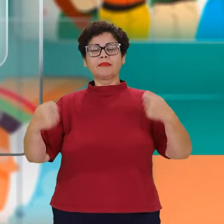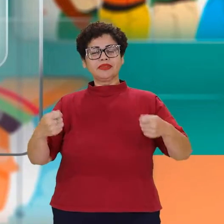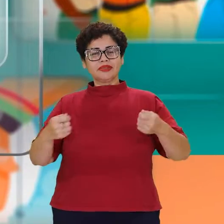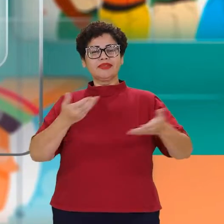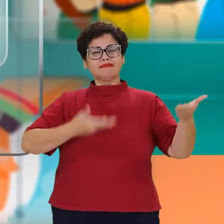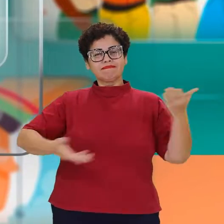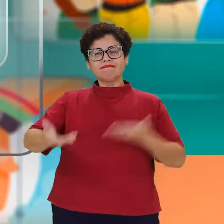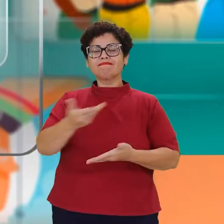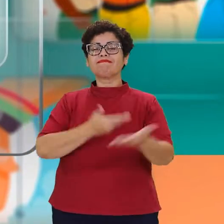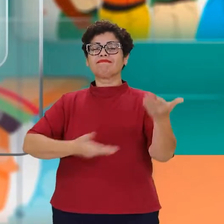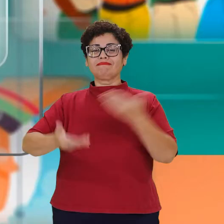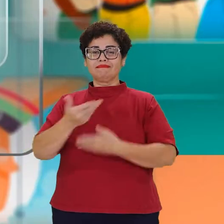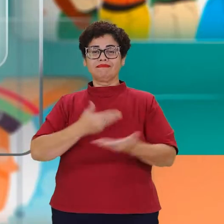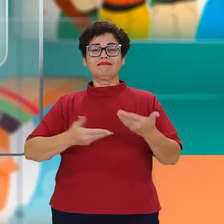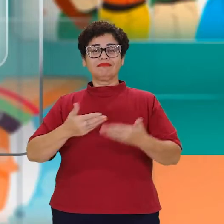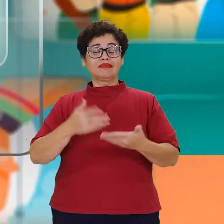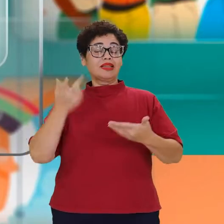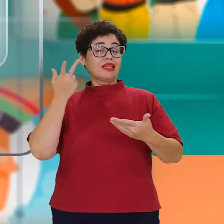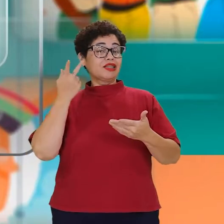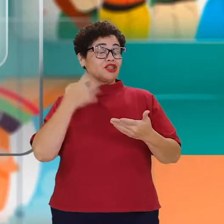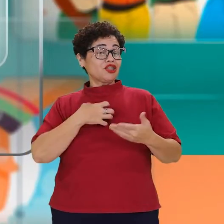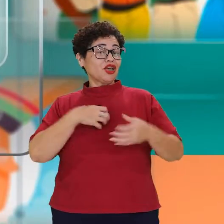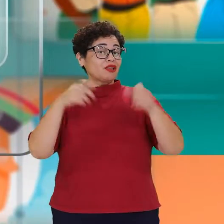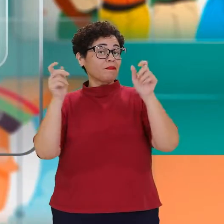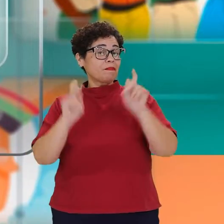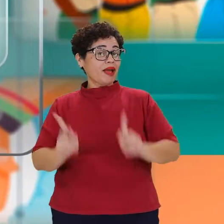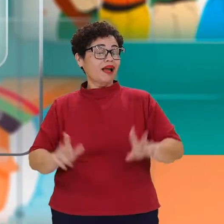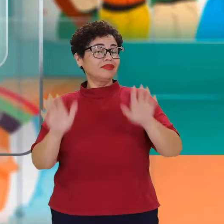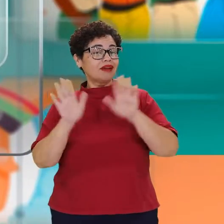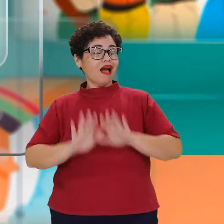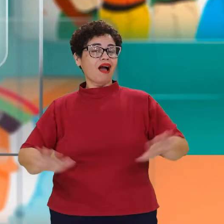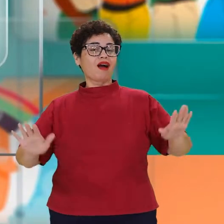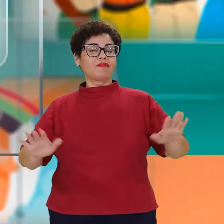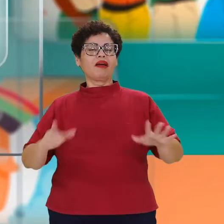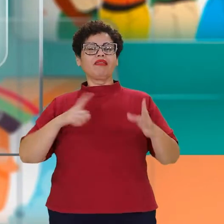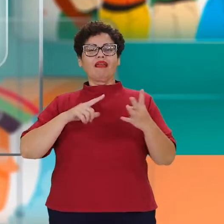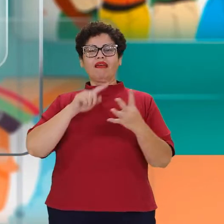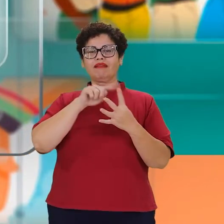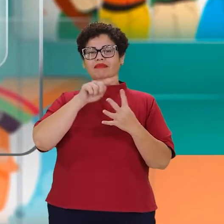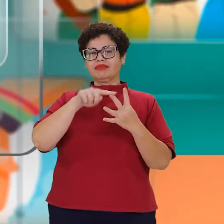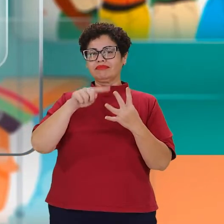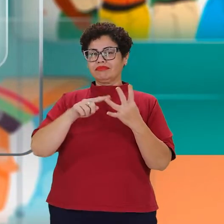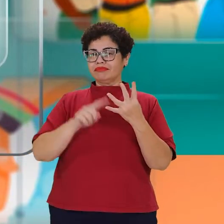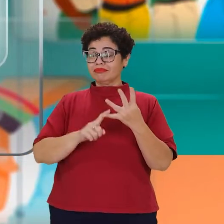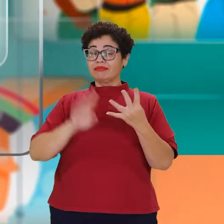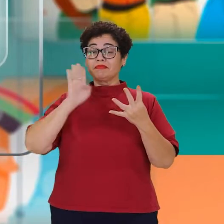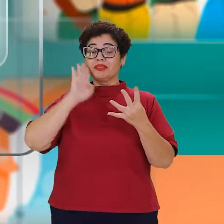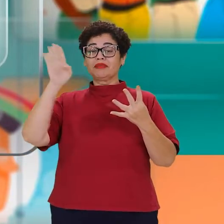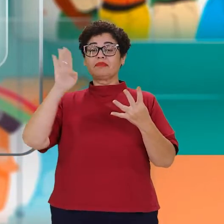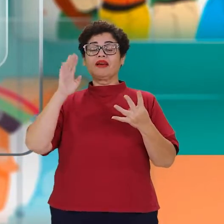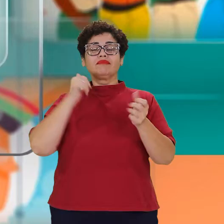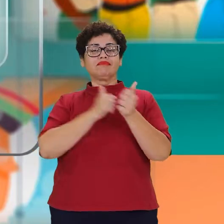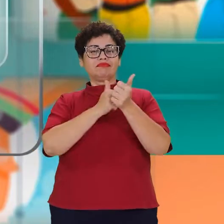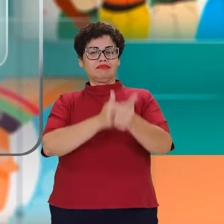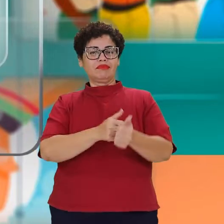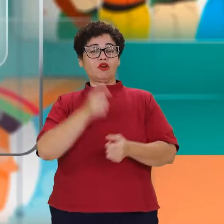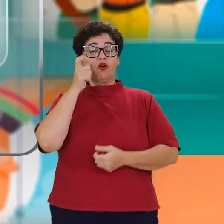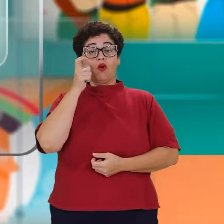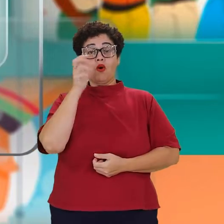sejam atendidas, porém de maneira pacífica. Há 4 pilares fundamentais para a